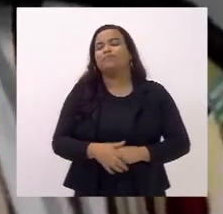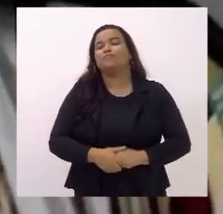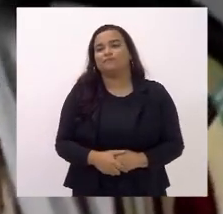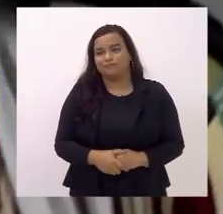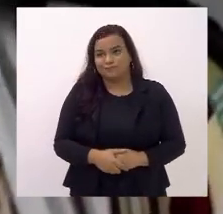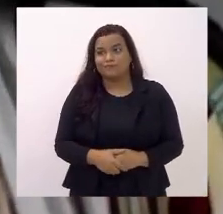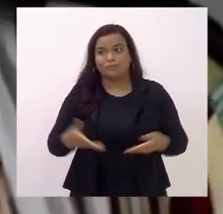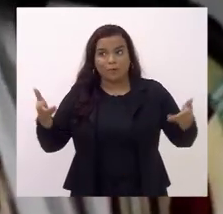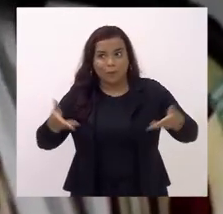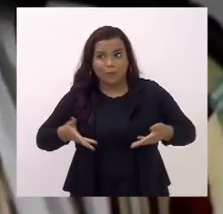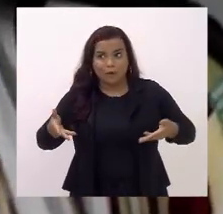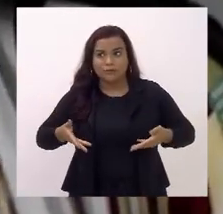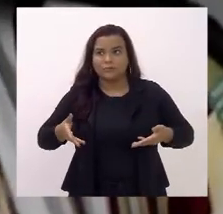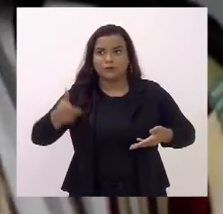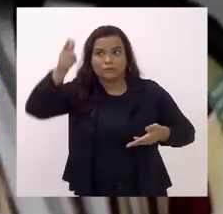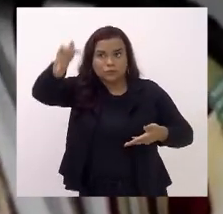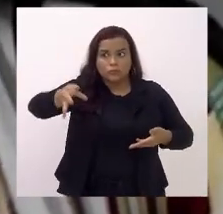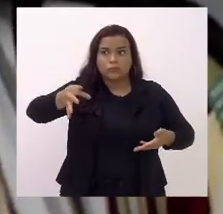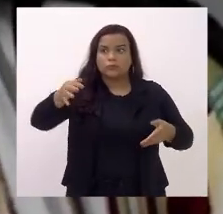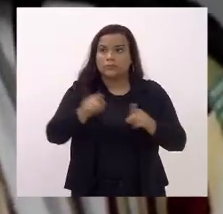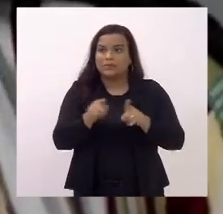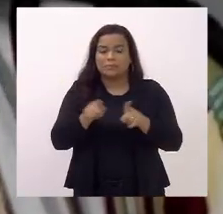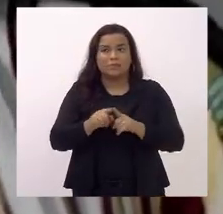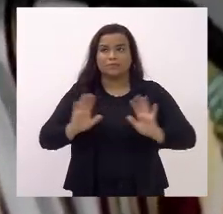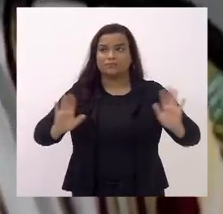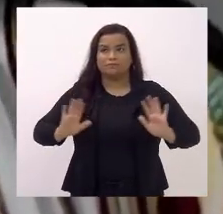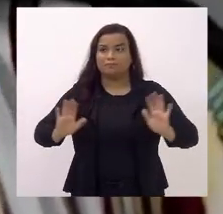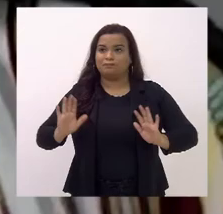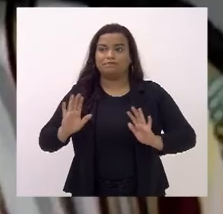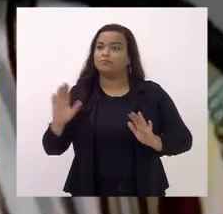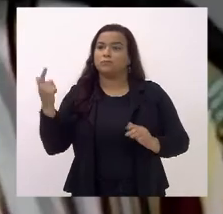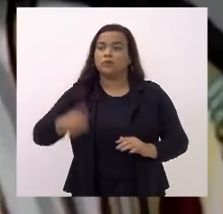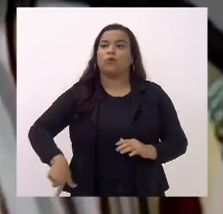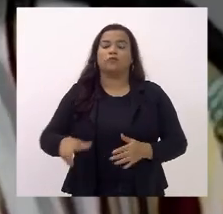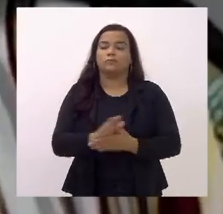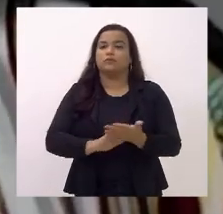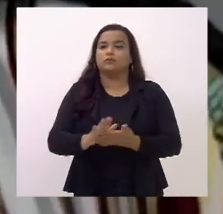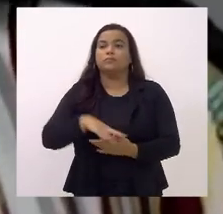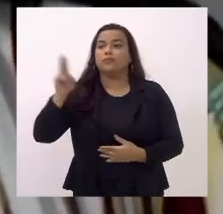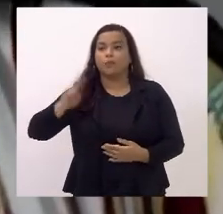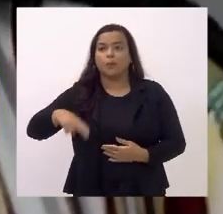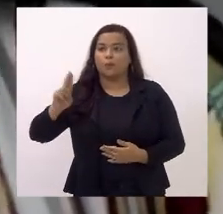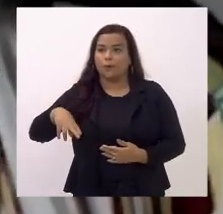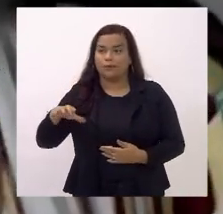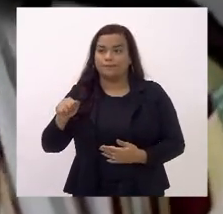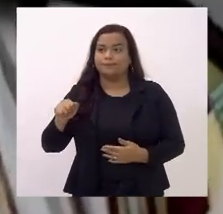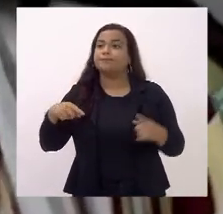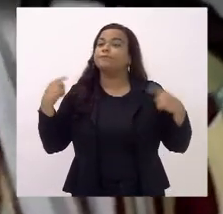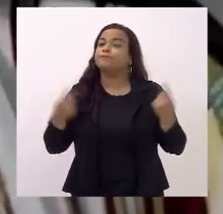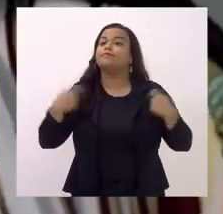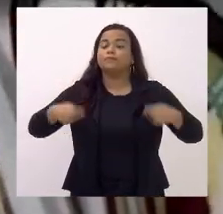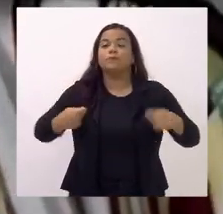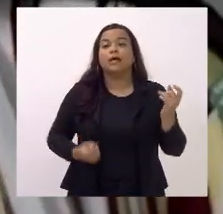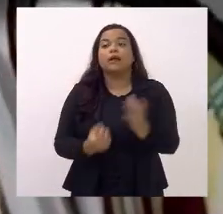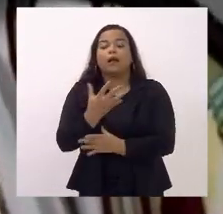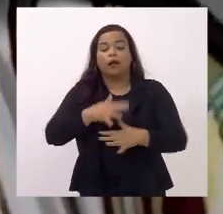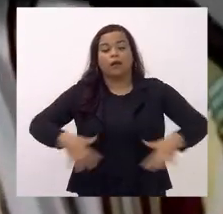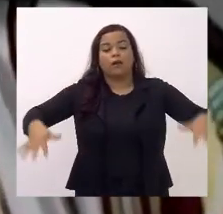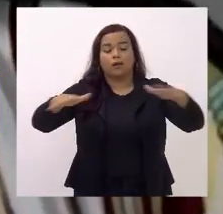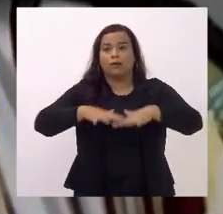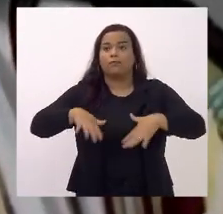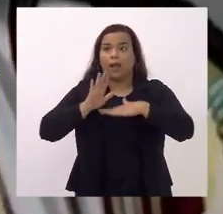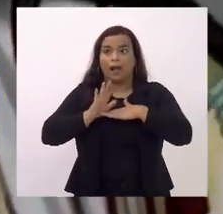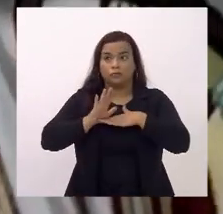nem no presente, nem no futuro. É preciso que a gente crie um ambiente e ajude a construir. Quando eu